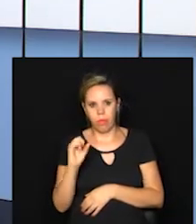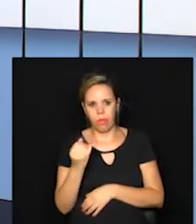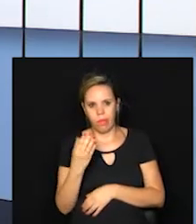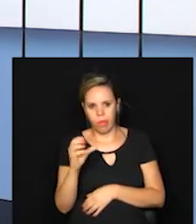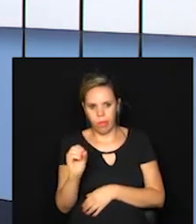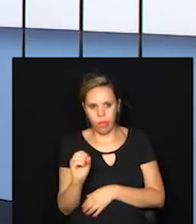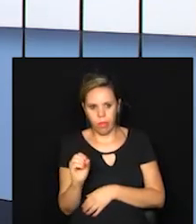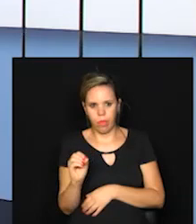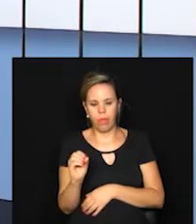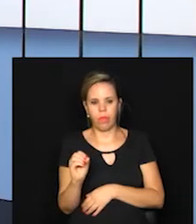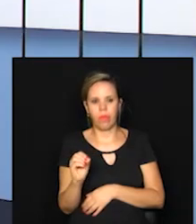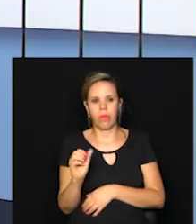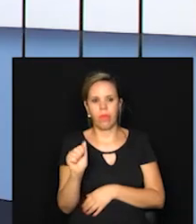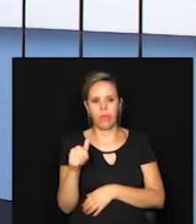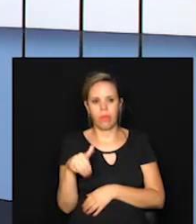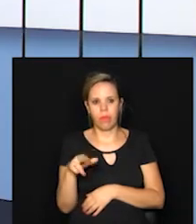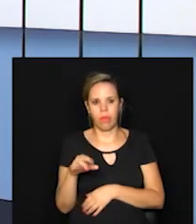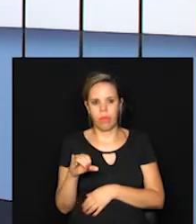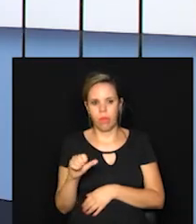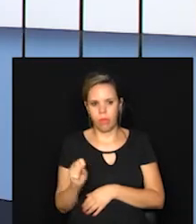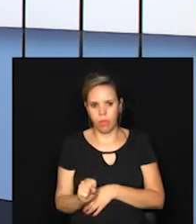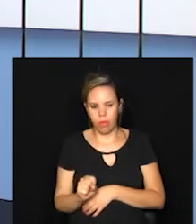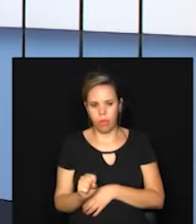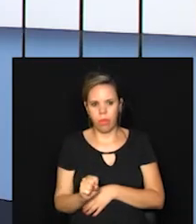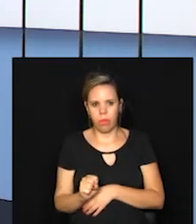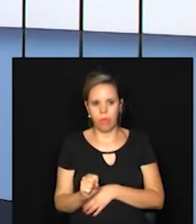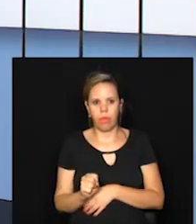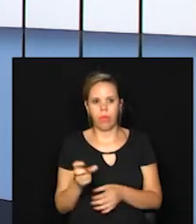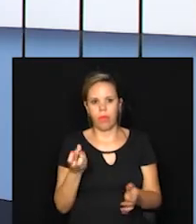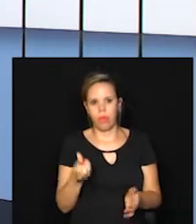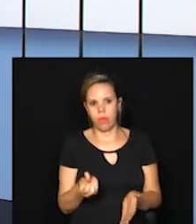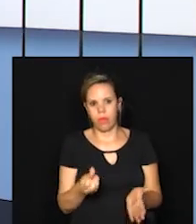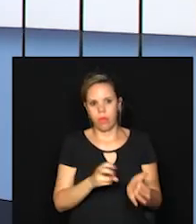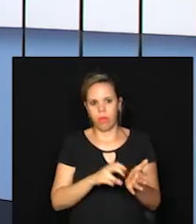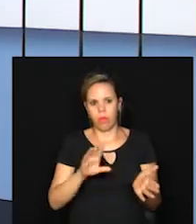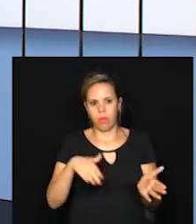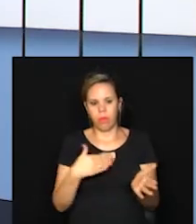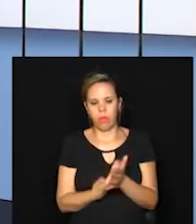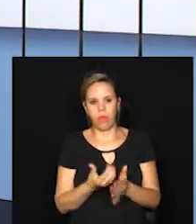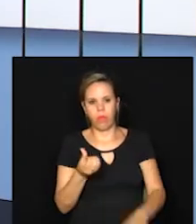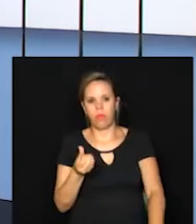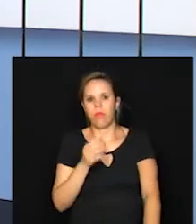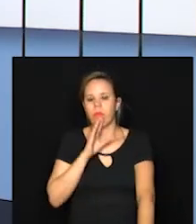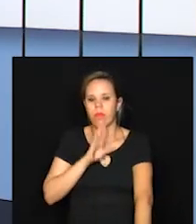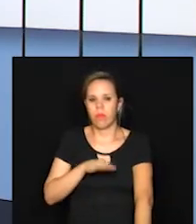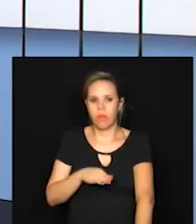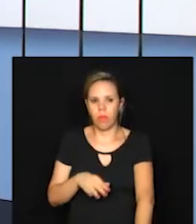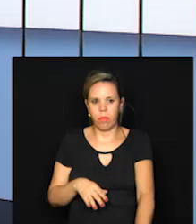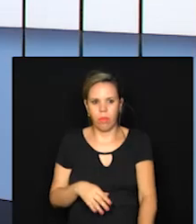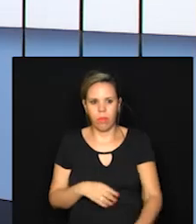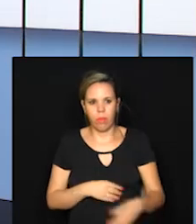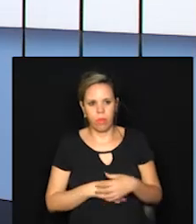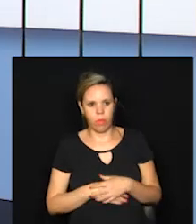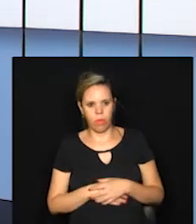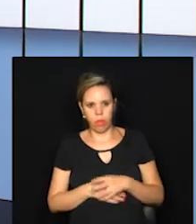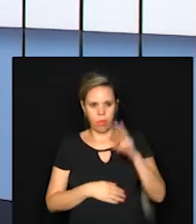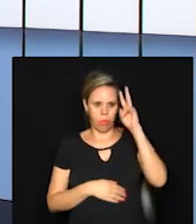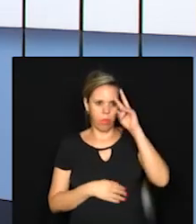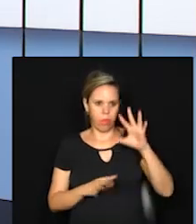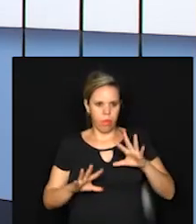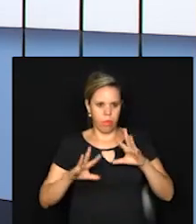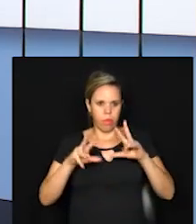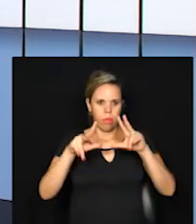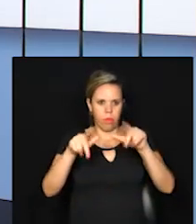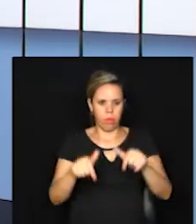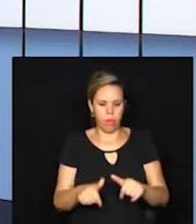como Cemitério dos Amarais, vão funcionar das 6 da manhã às 6 da tarde. Lembrando que